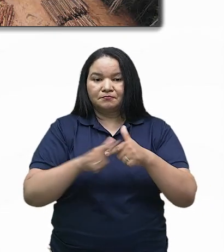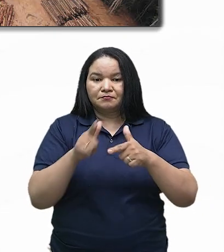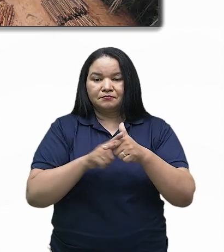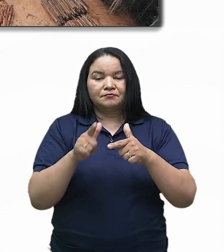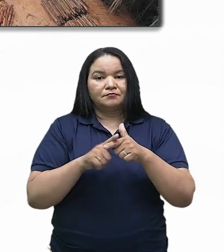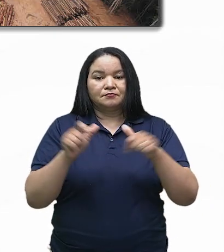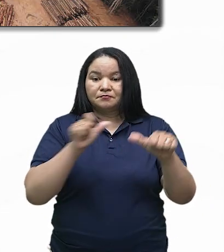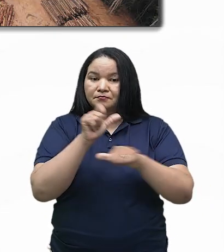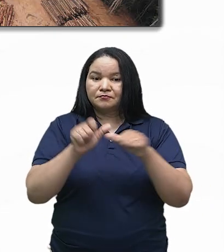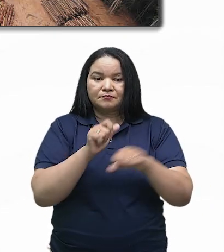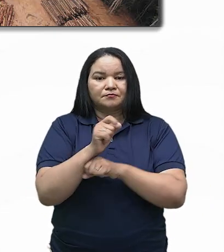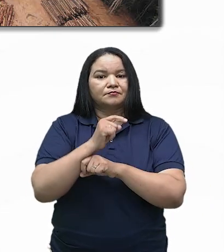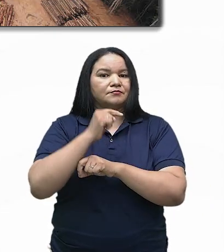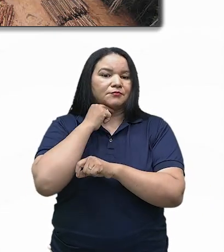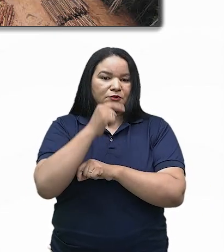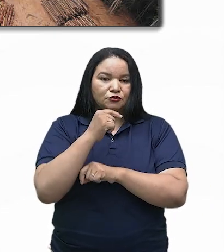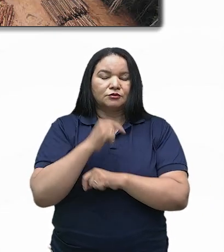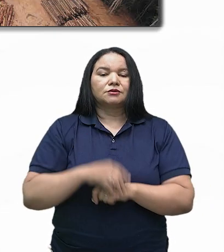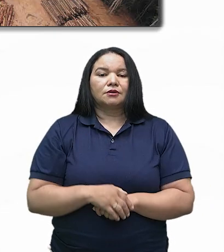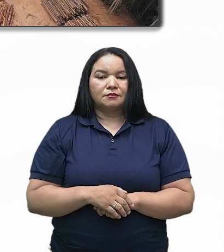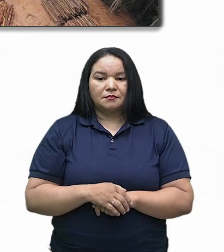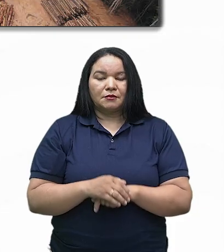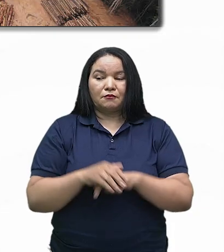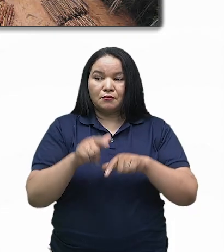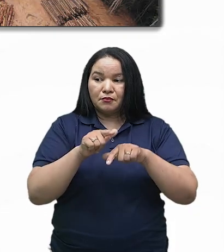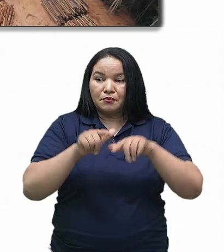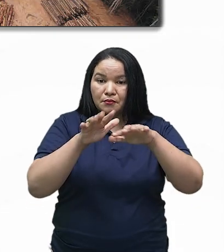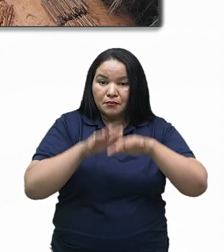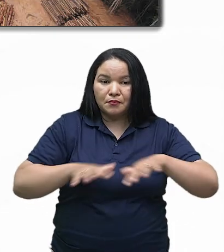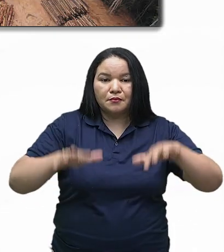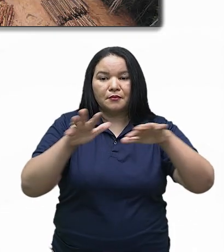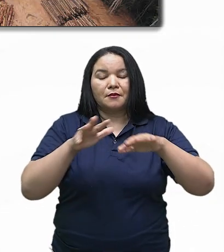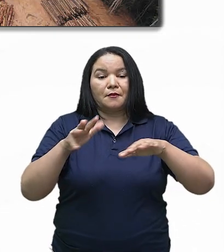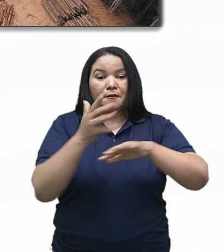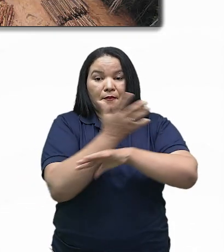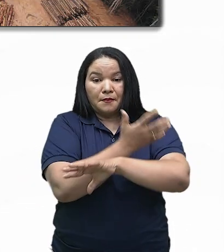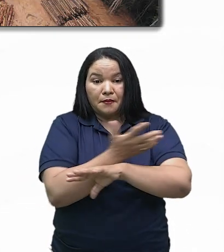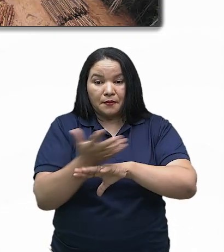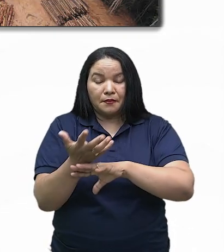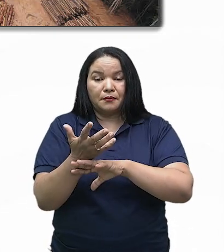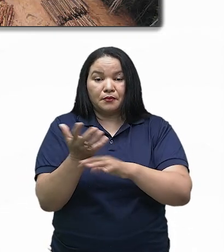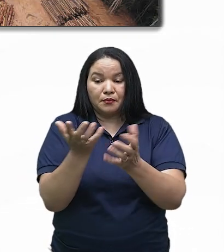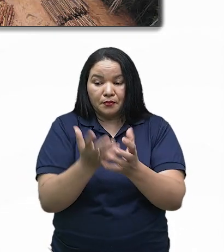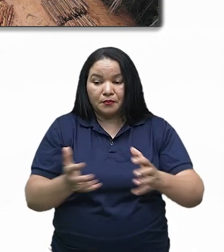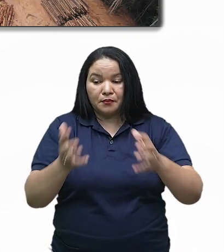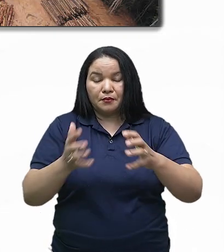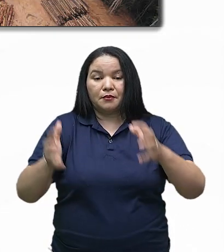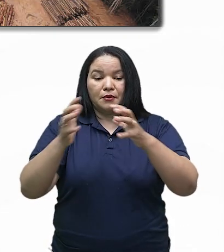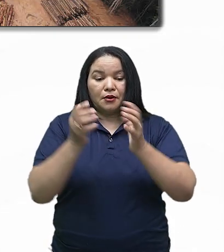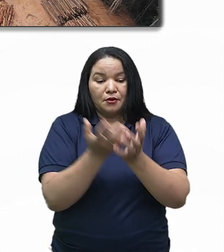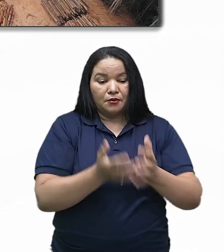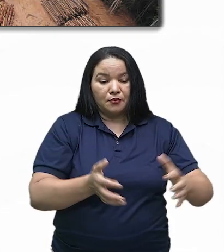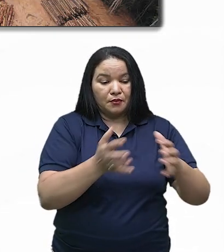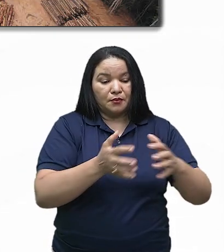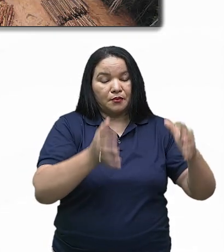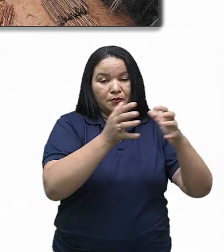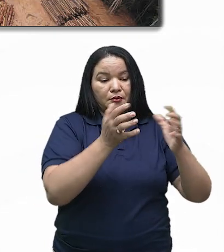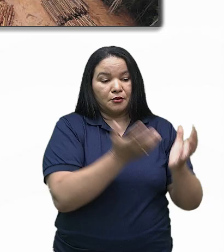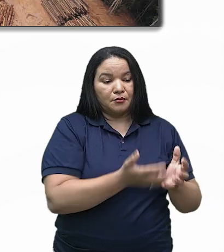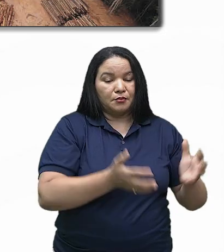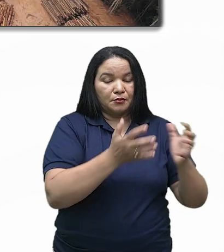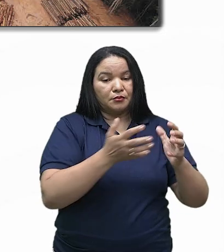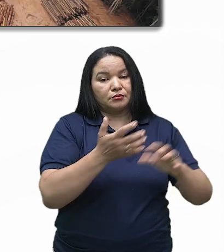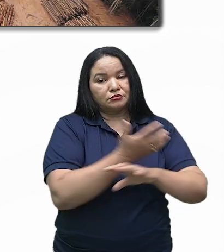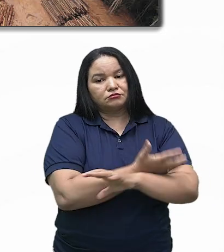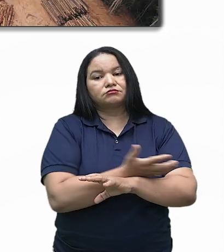e irreversível, onde a floresta ela vai virar uma grande campina com apenas arbustos e árvores de pequeno e talvez uma ou